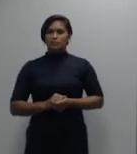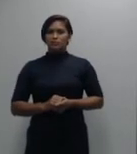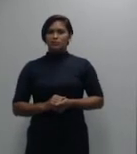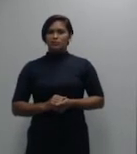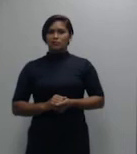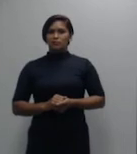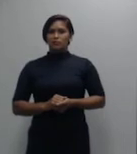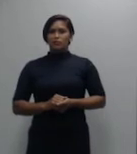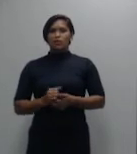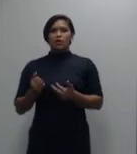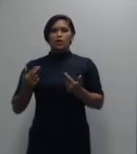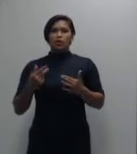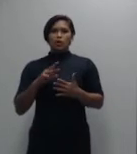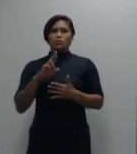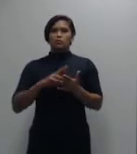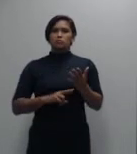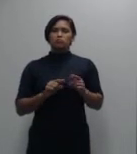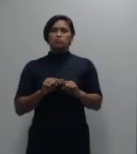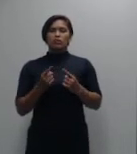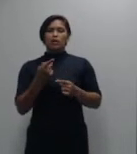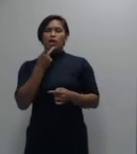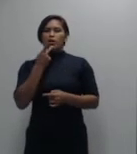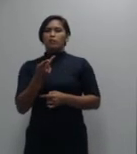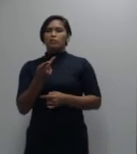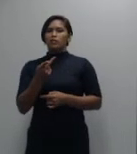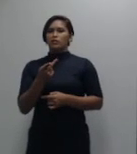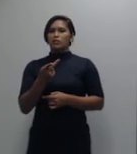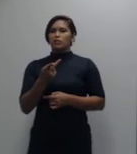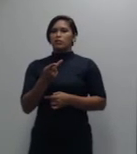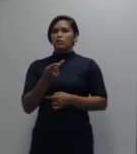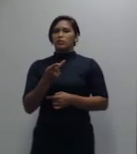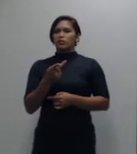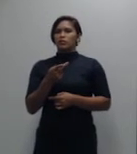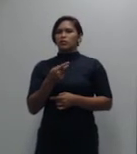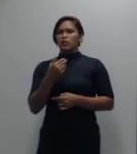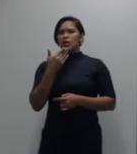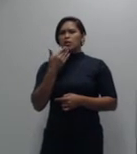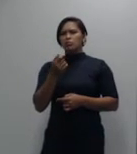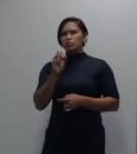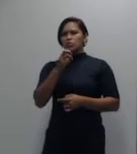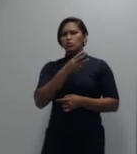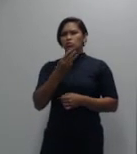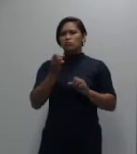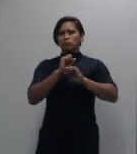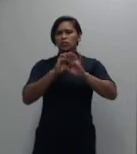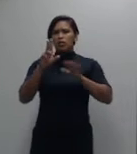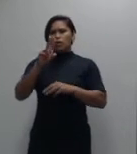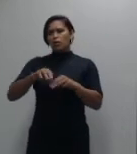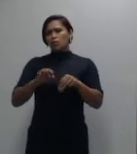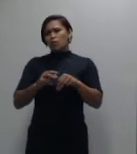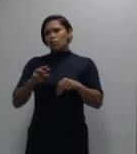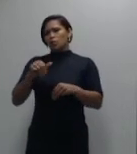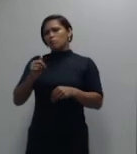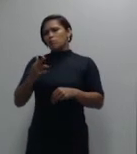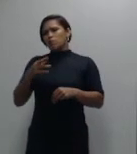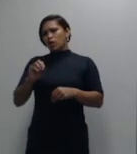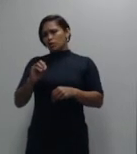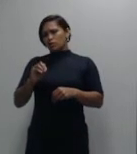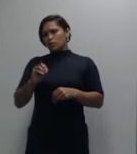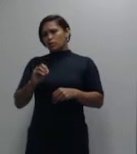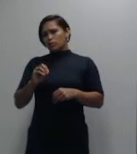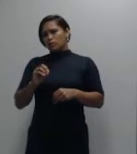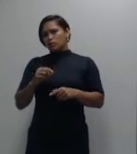médico advogado pois não quis tá falando então eu pedi só um crescimento ao Ministro Mauro hoje não hoje não